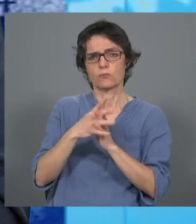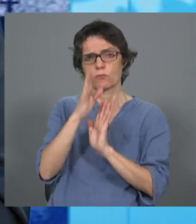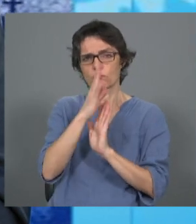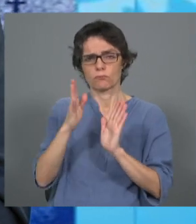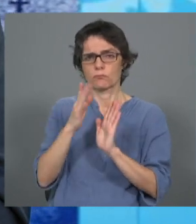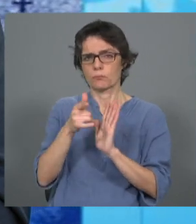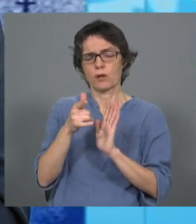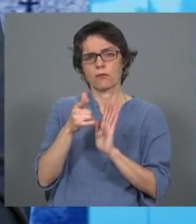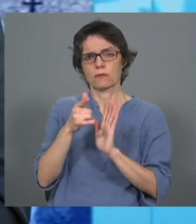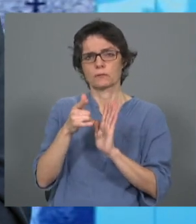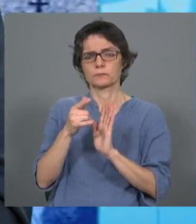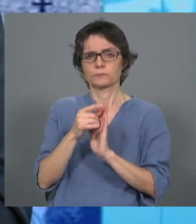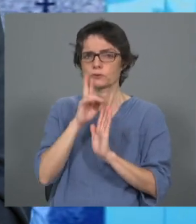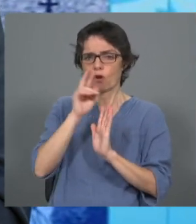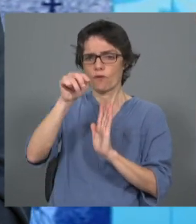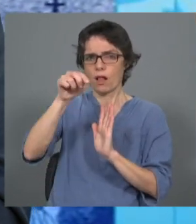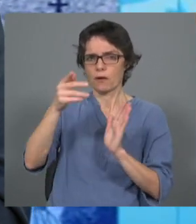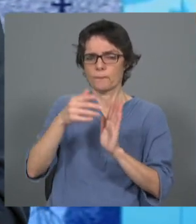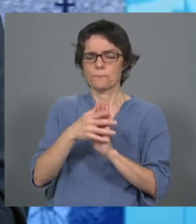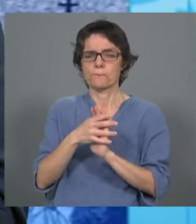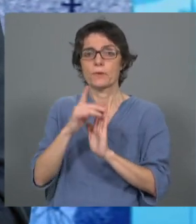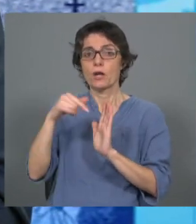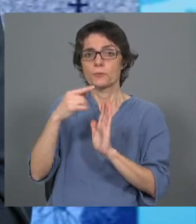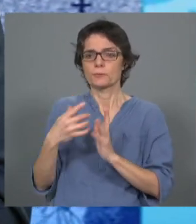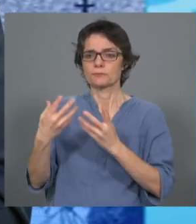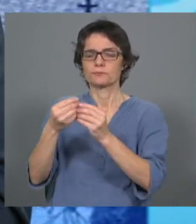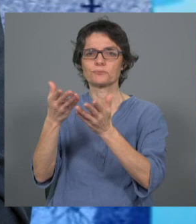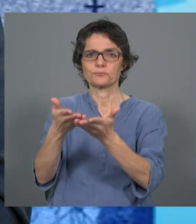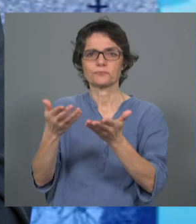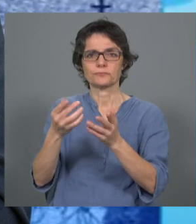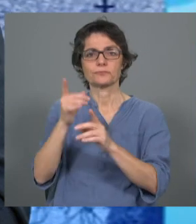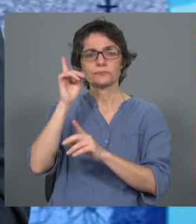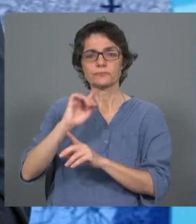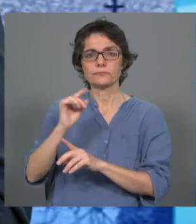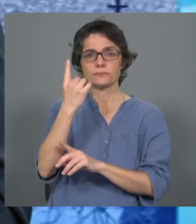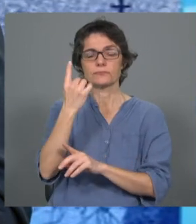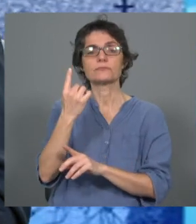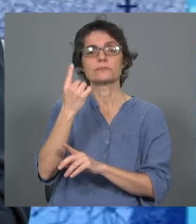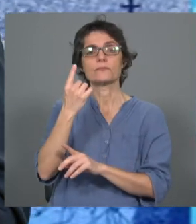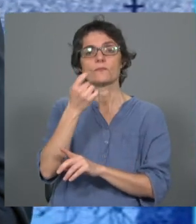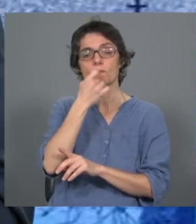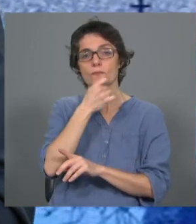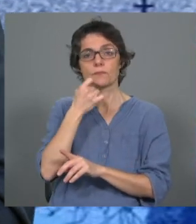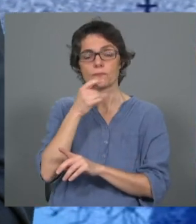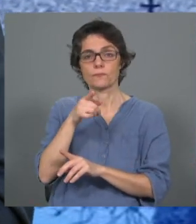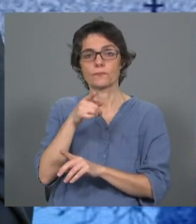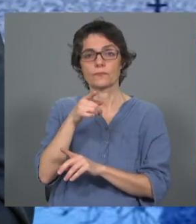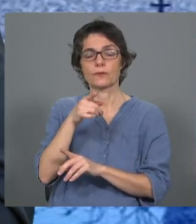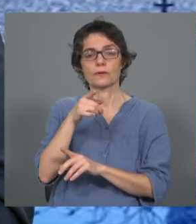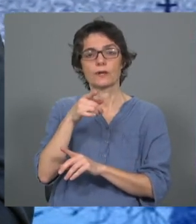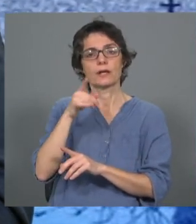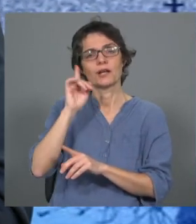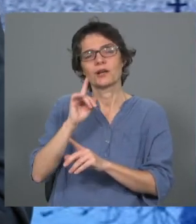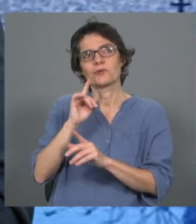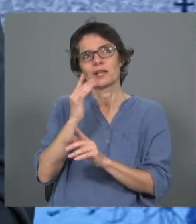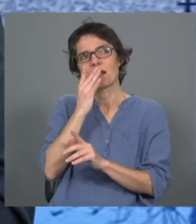também nos associamos, tendo em conta que já tradicionalmente o dia 1 de maio consideramos quase como o Dia Nacional